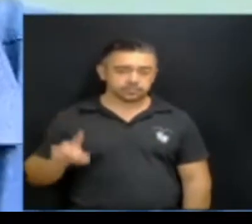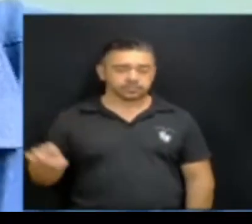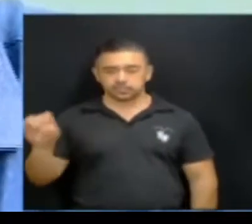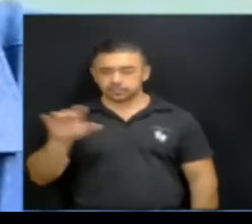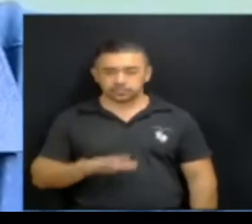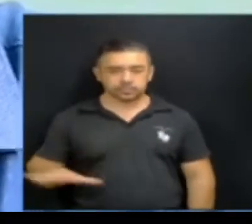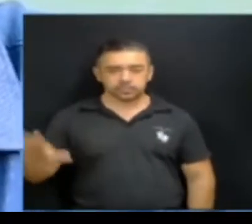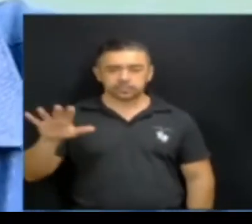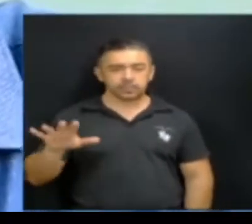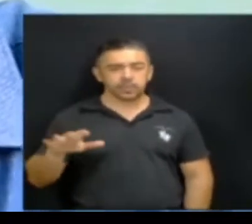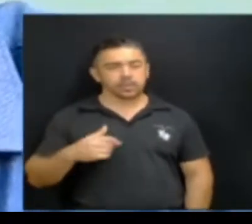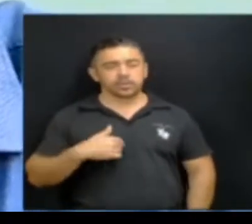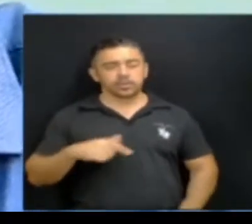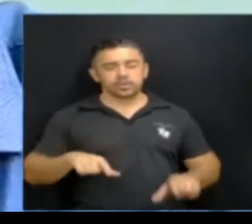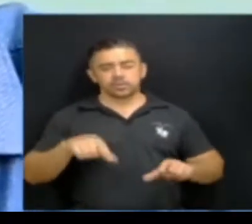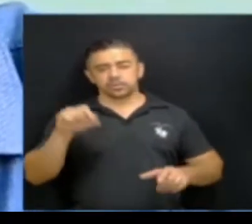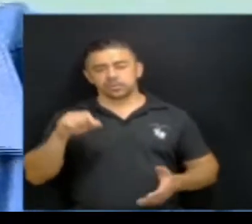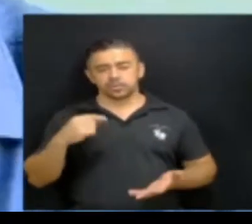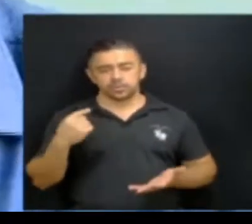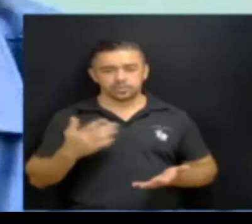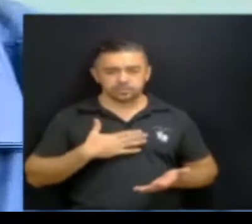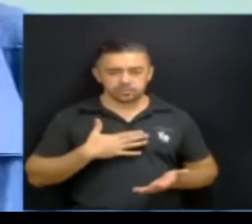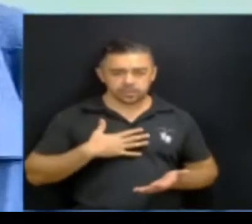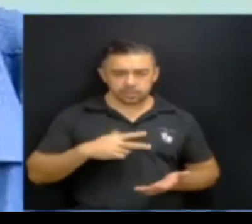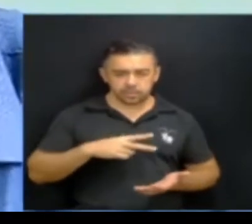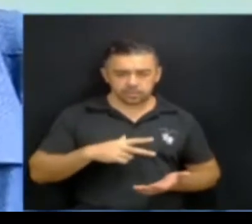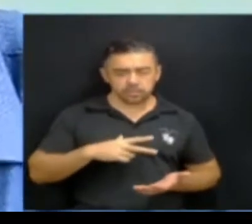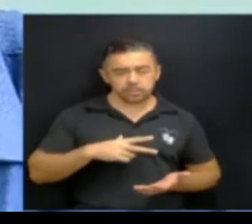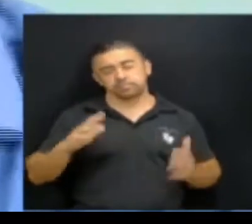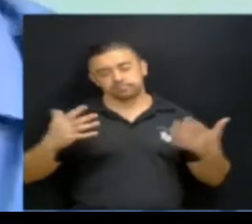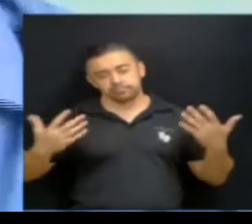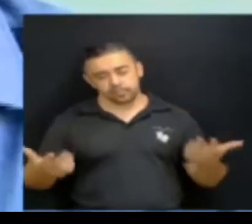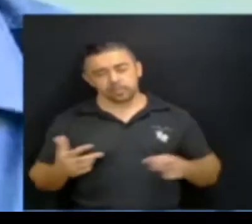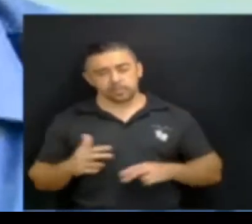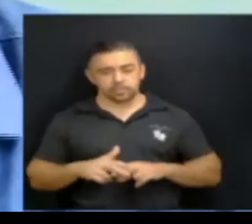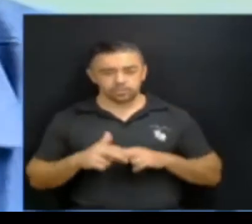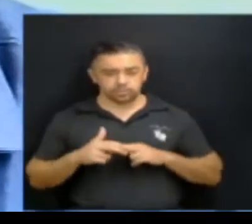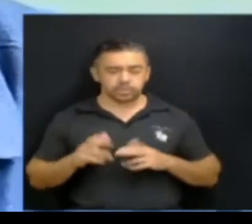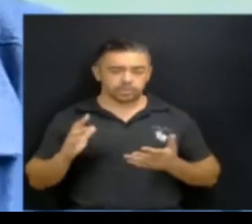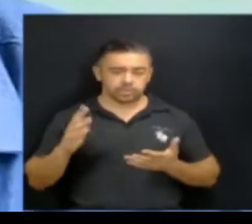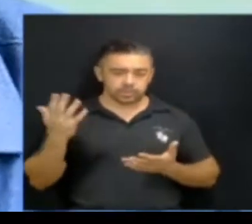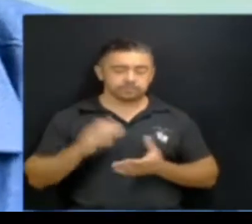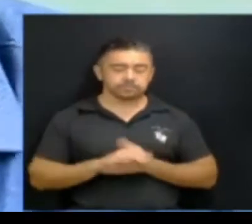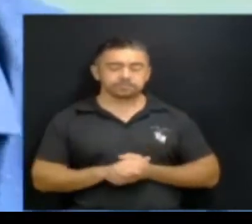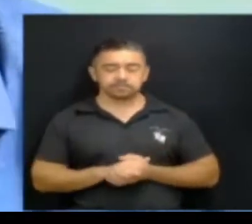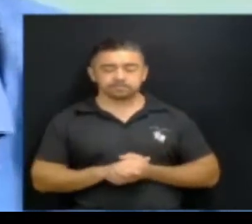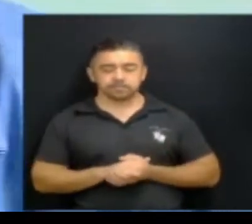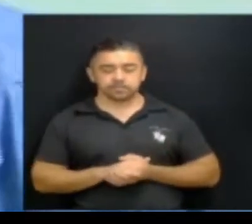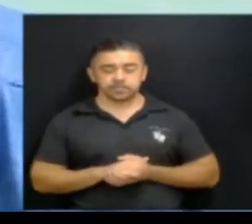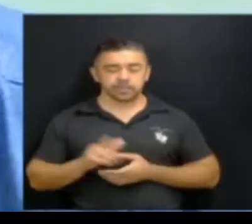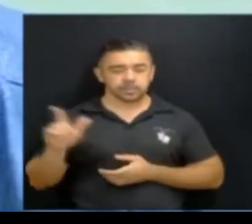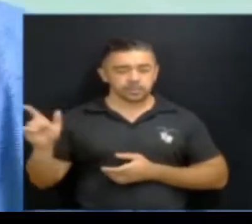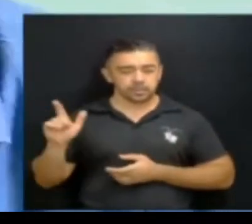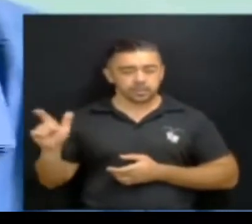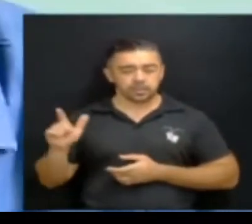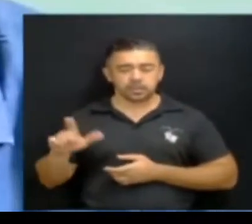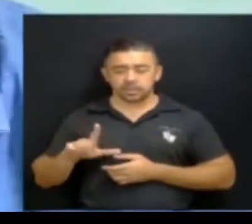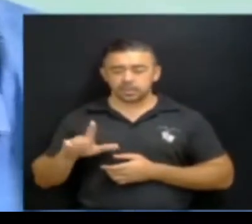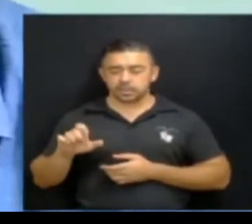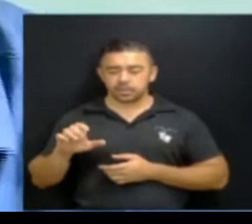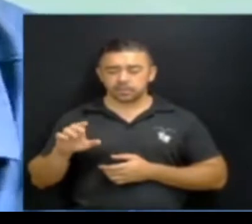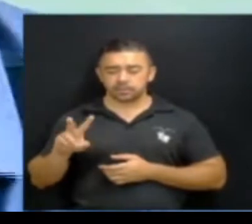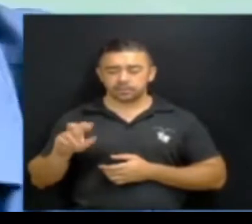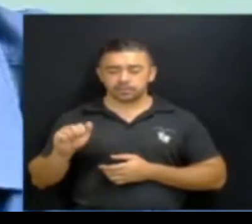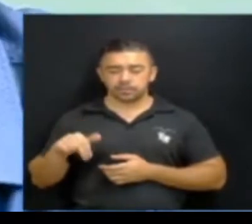à escolha individual e cria determinadas situações. E quanto ao que disse Lewandowski